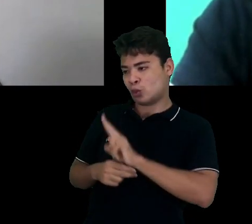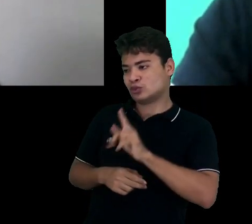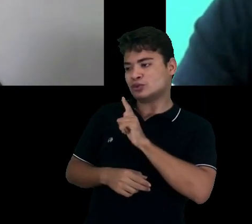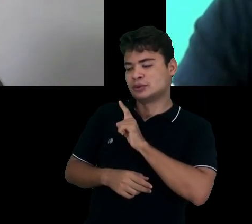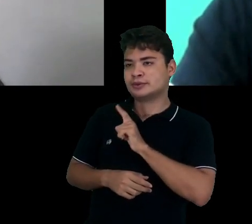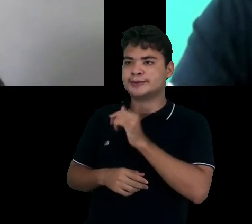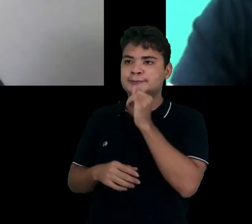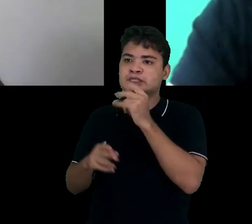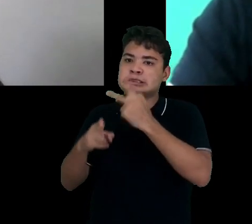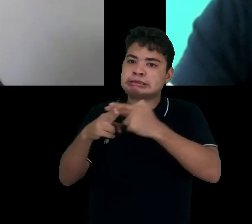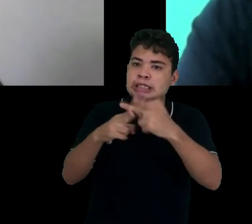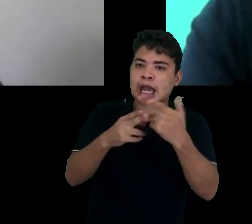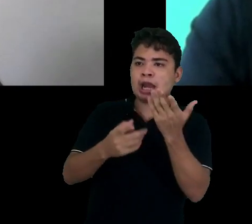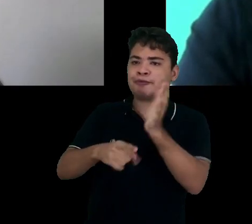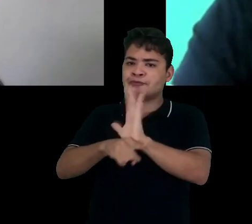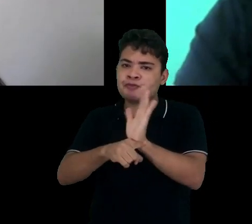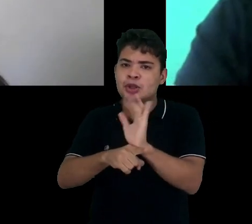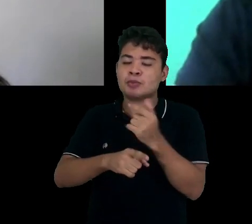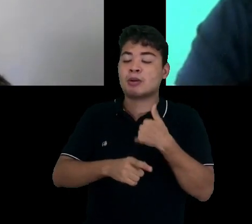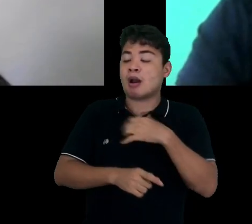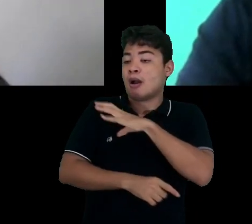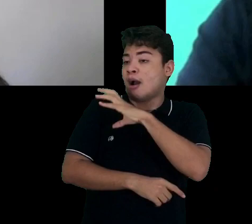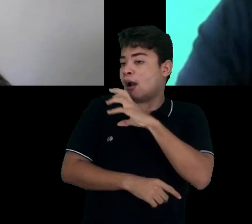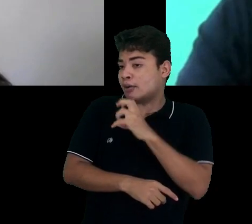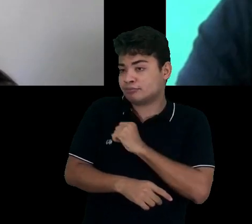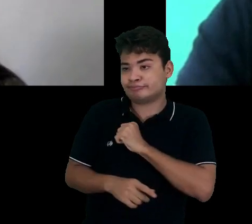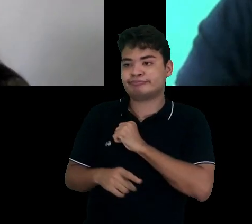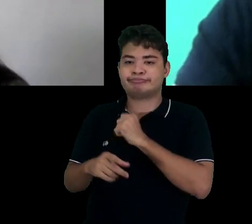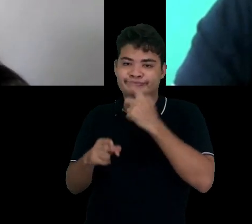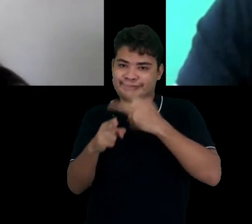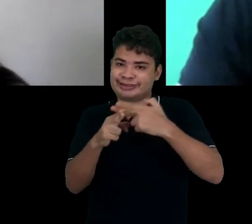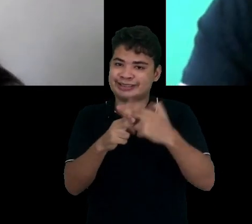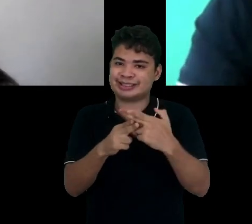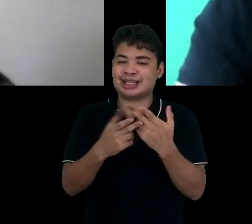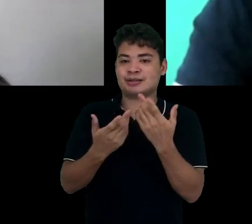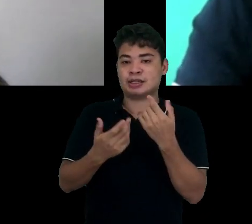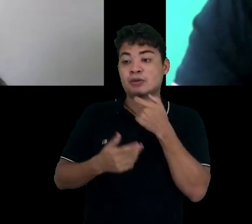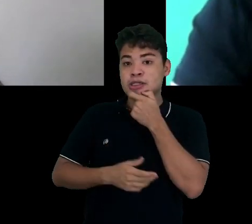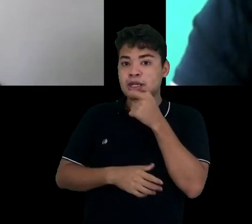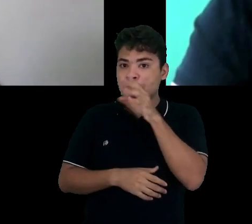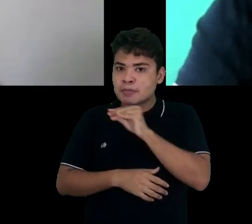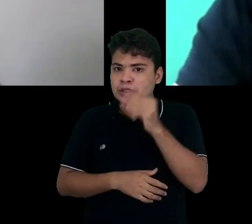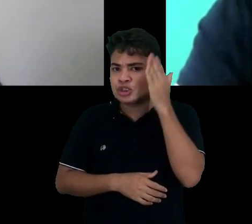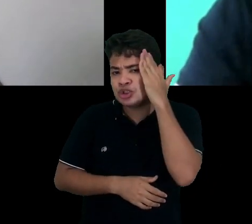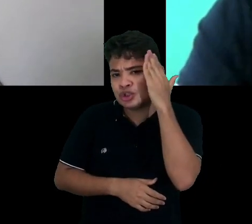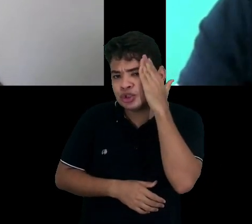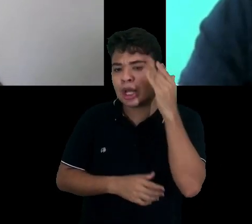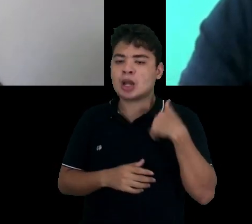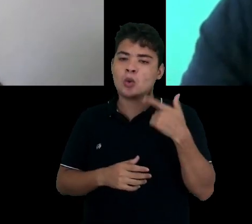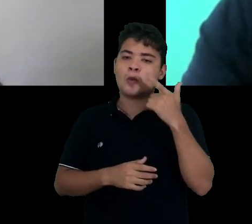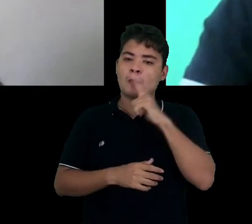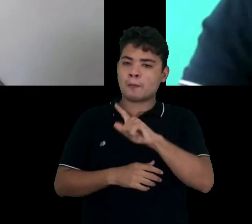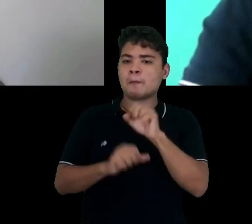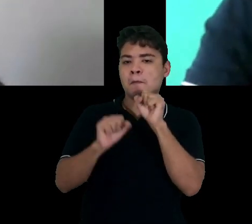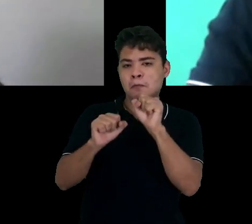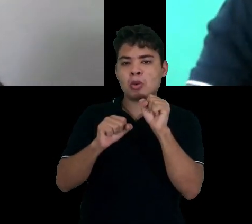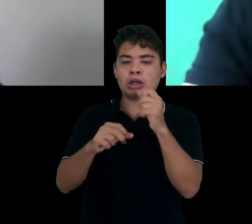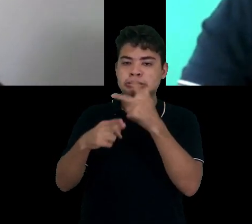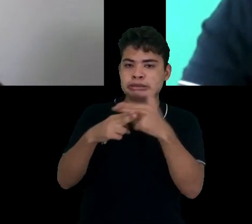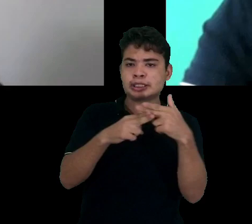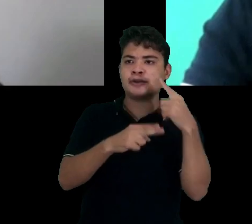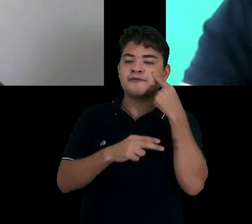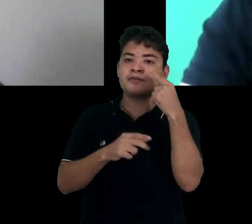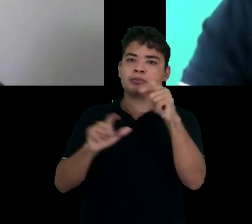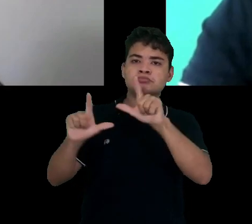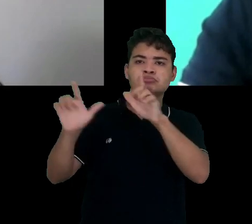eu uso até hoje séries, filmes, eu gosto muito de séries. E por falar inglês, eu tenho a oportunidade de assistir no